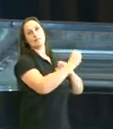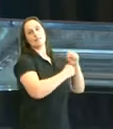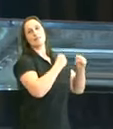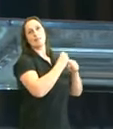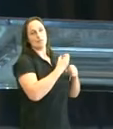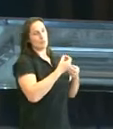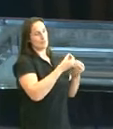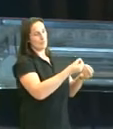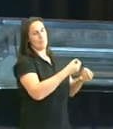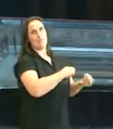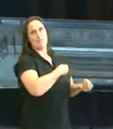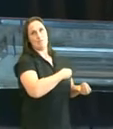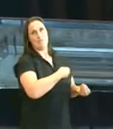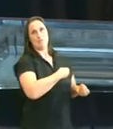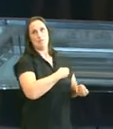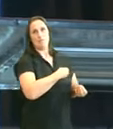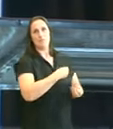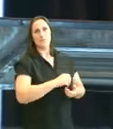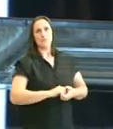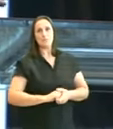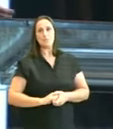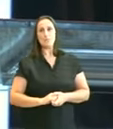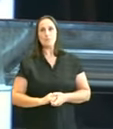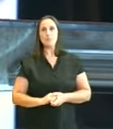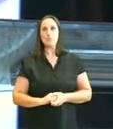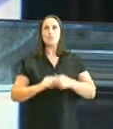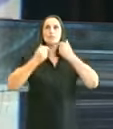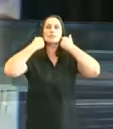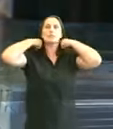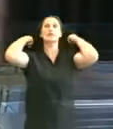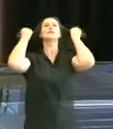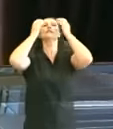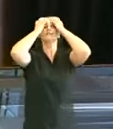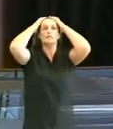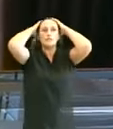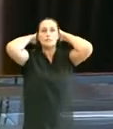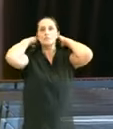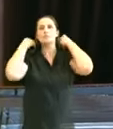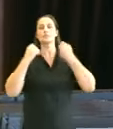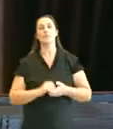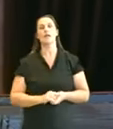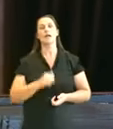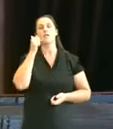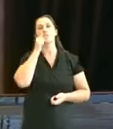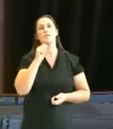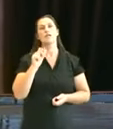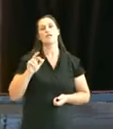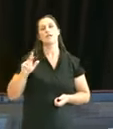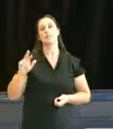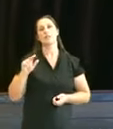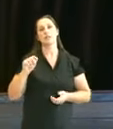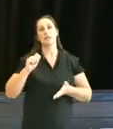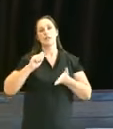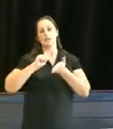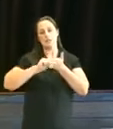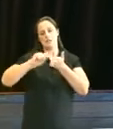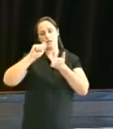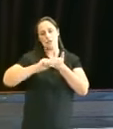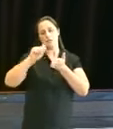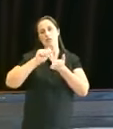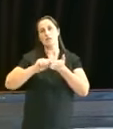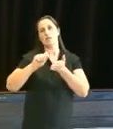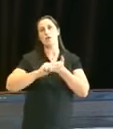no chat, das pessoas que estão assistindo conosco, uma irmãzinha que escreveu assim: olha, eu tenho